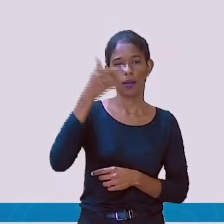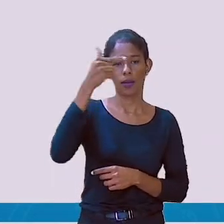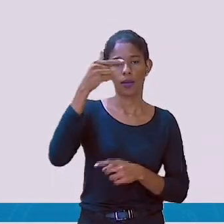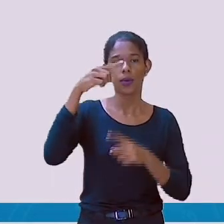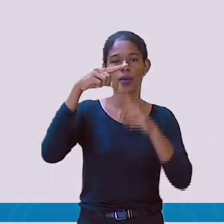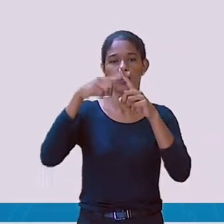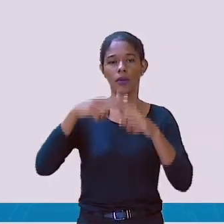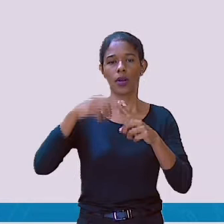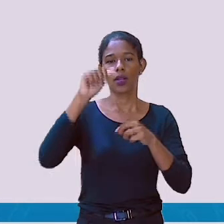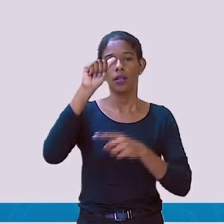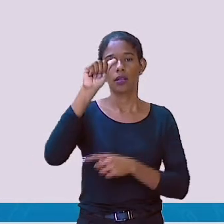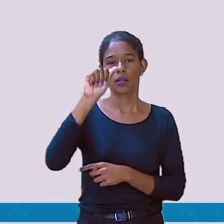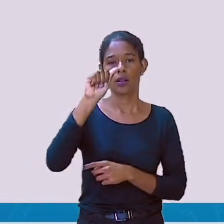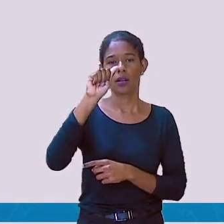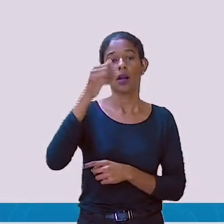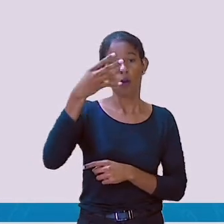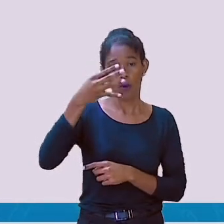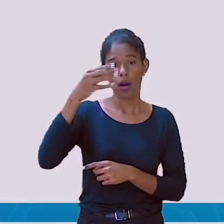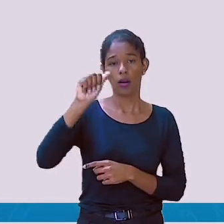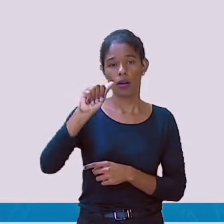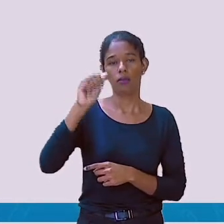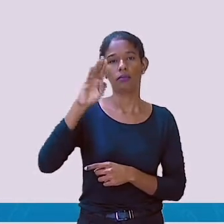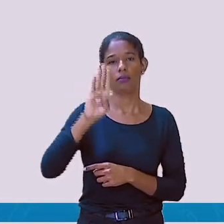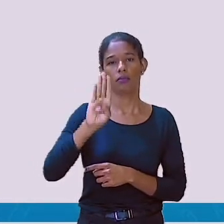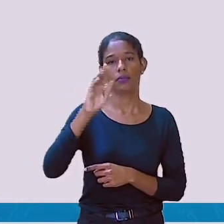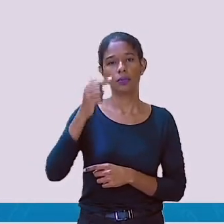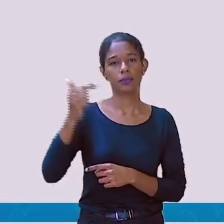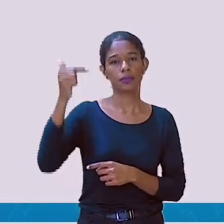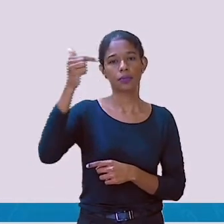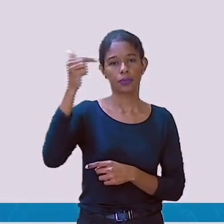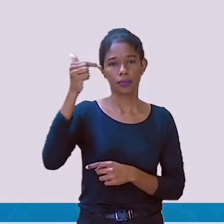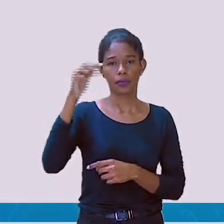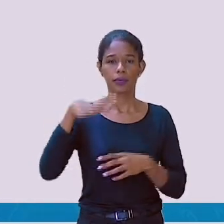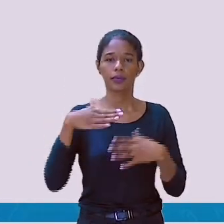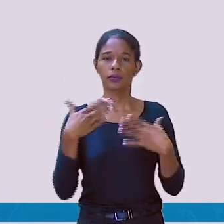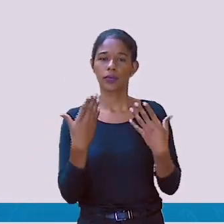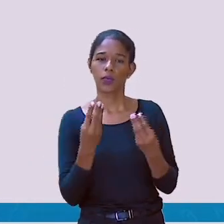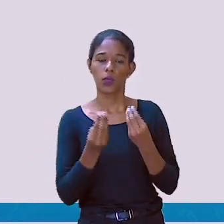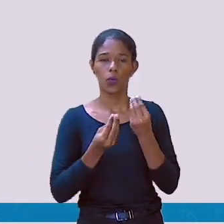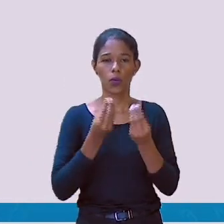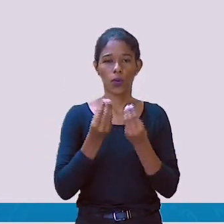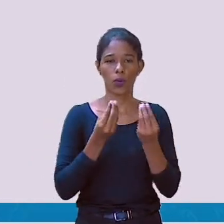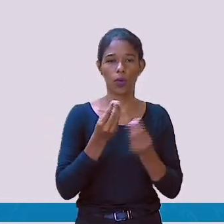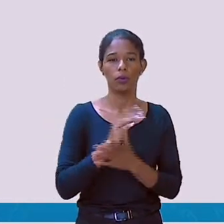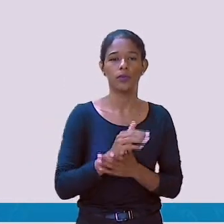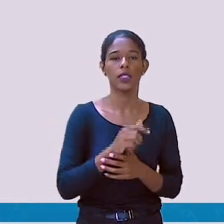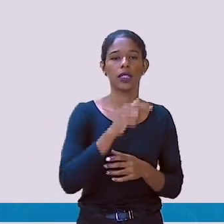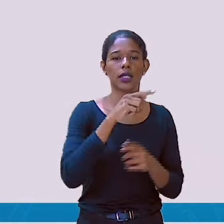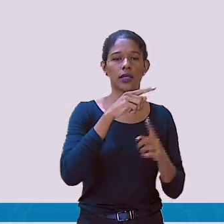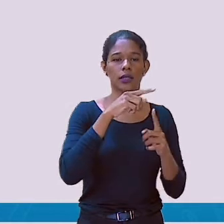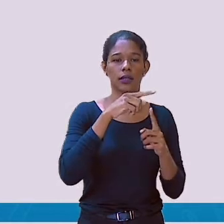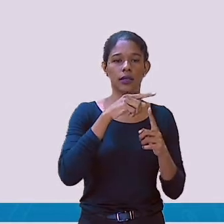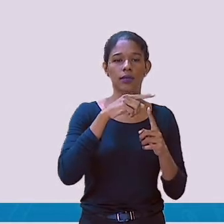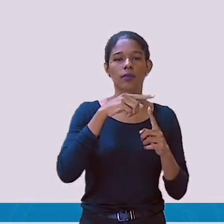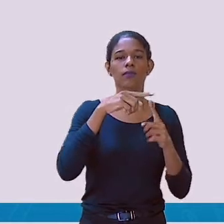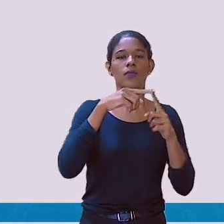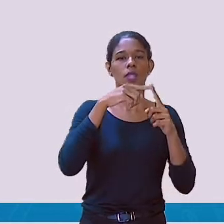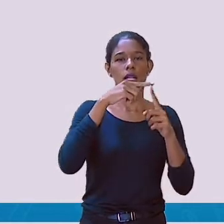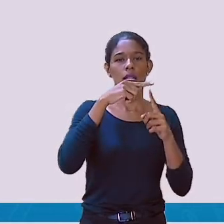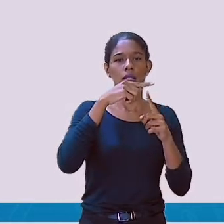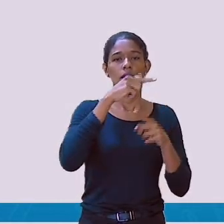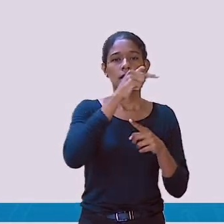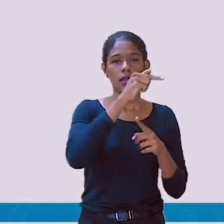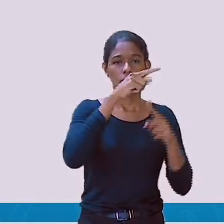expoente 1, e no B eu tenho o expoente 2. Então, vai ficar assim, ó, A 1 mais 1